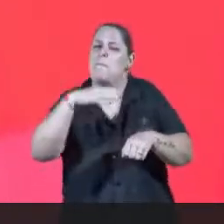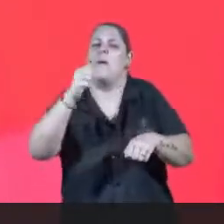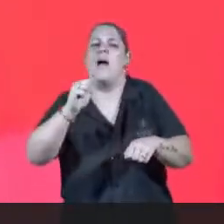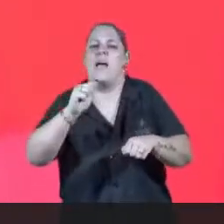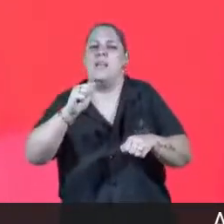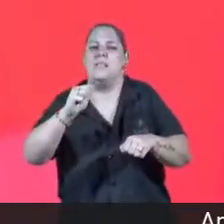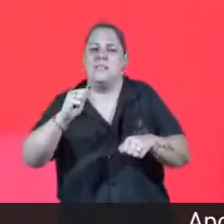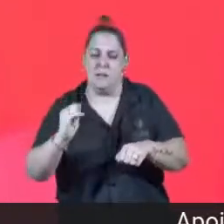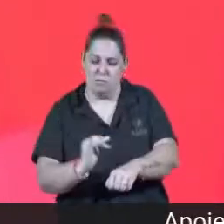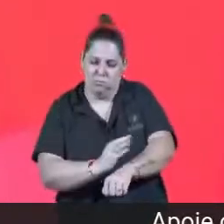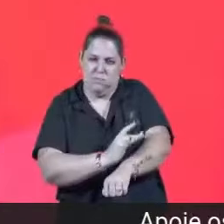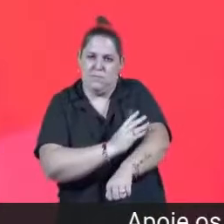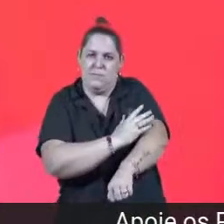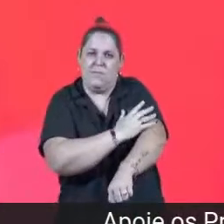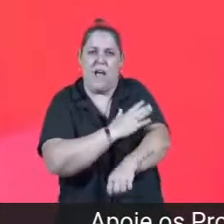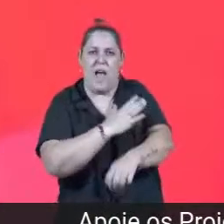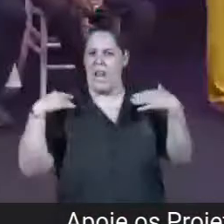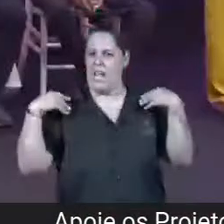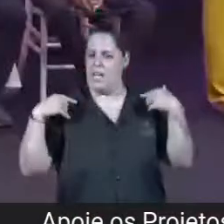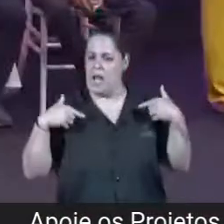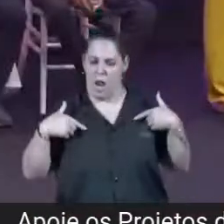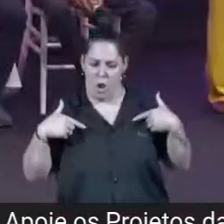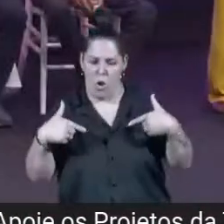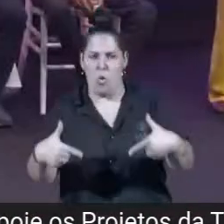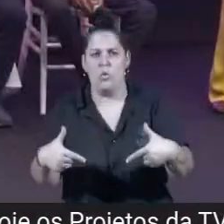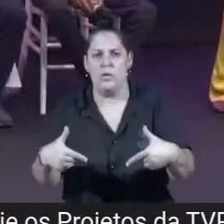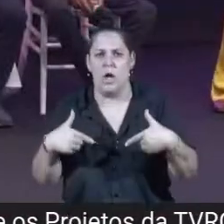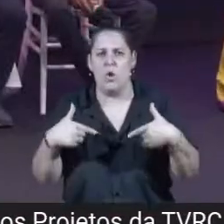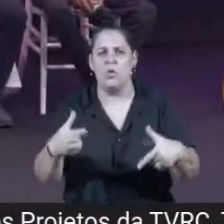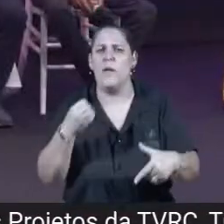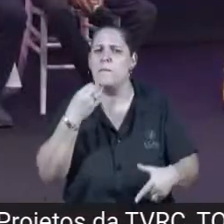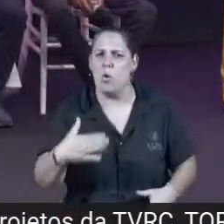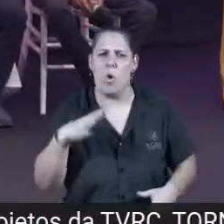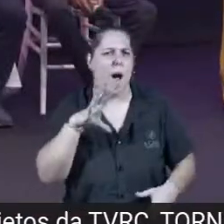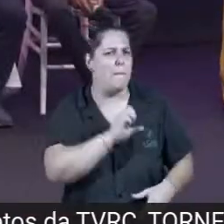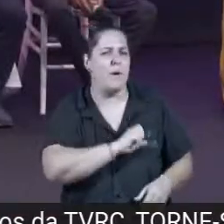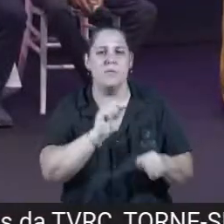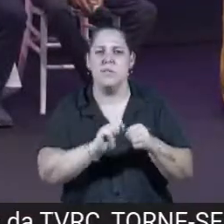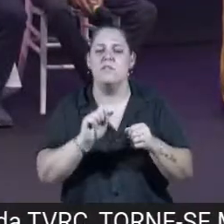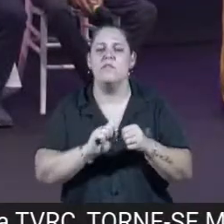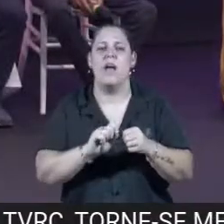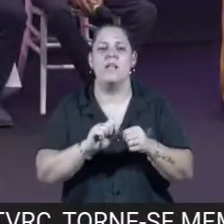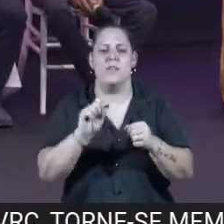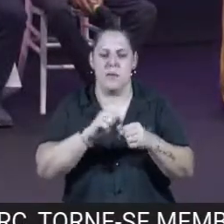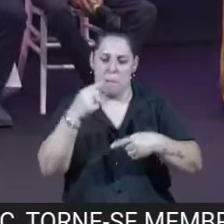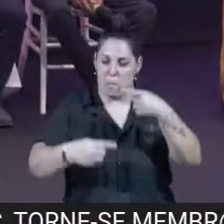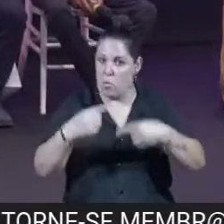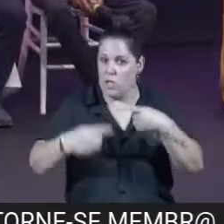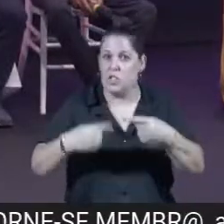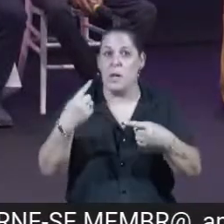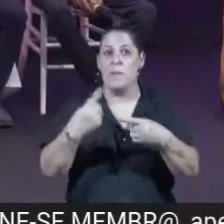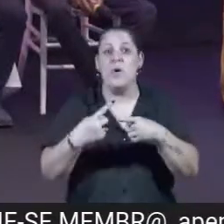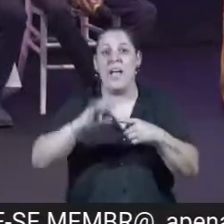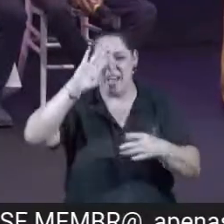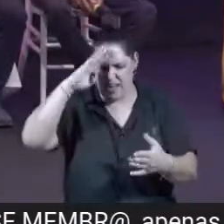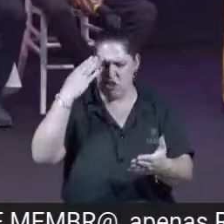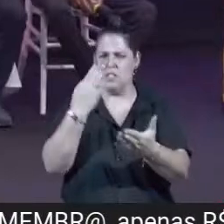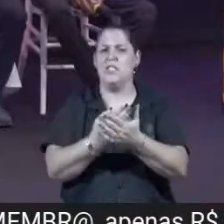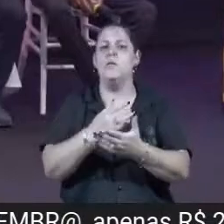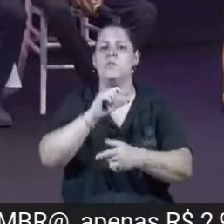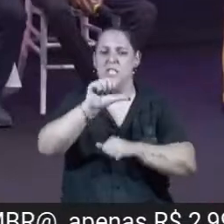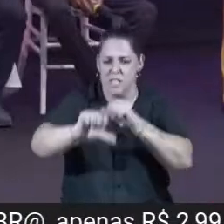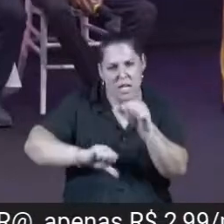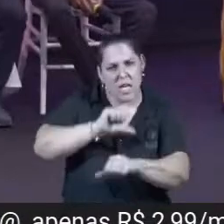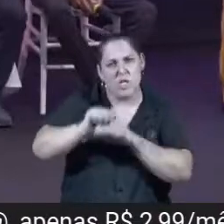energia na nossa luta. A nossa luta é bacana, nós amamos o que a gente faz, a gente está na política porque acreditamos que ela é um instrumento de transformação,